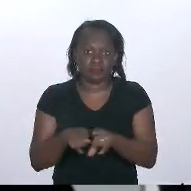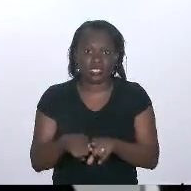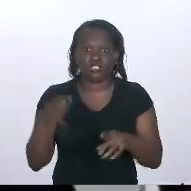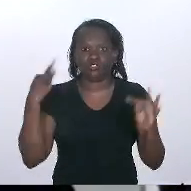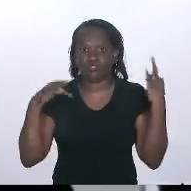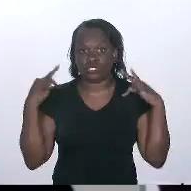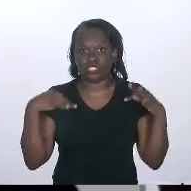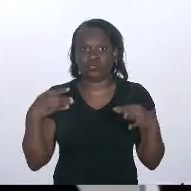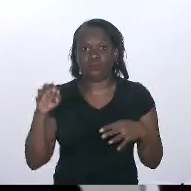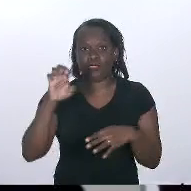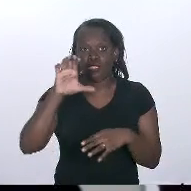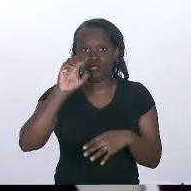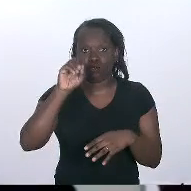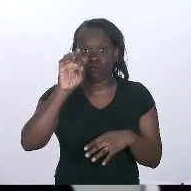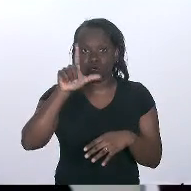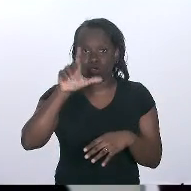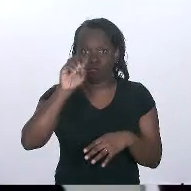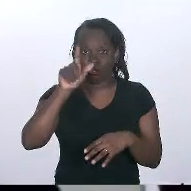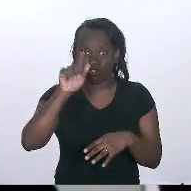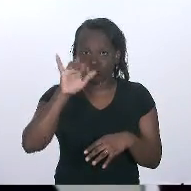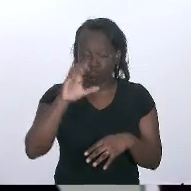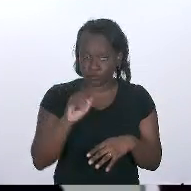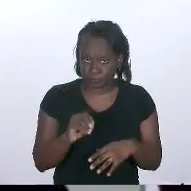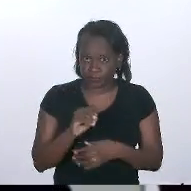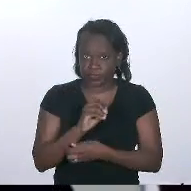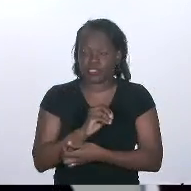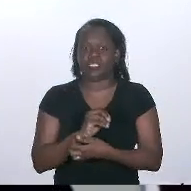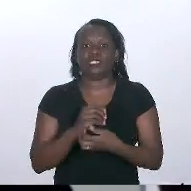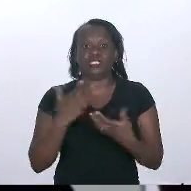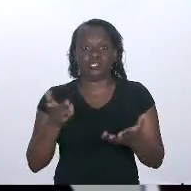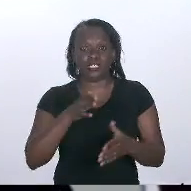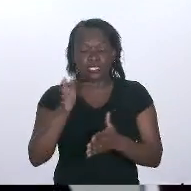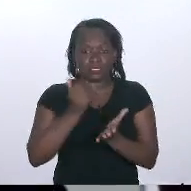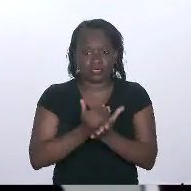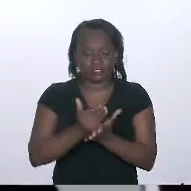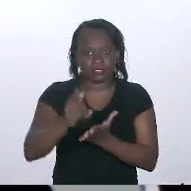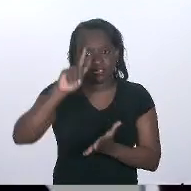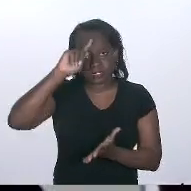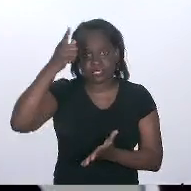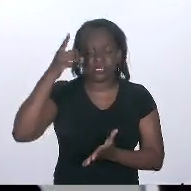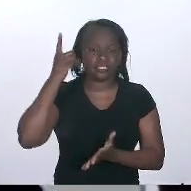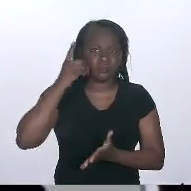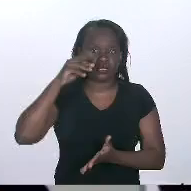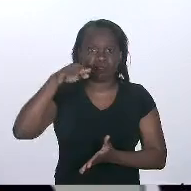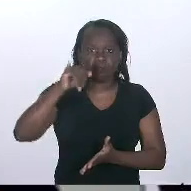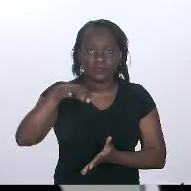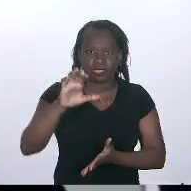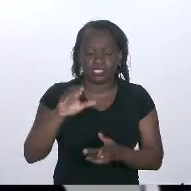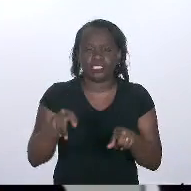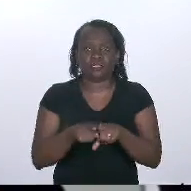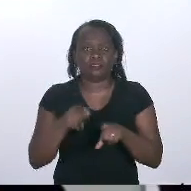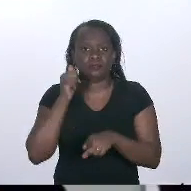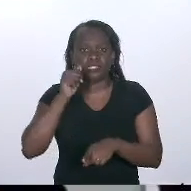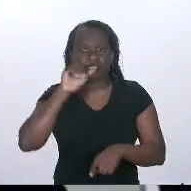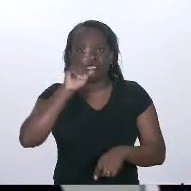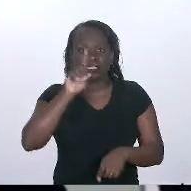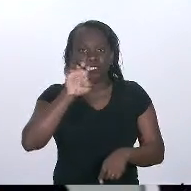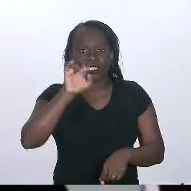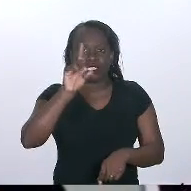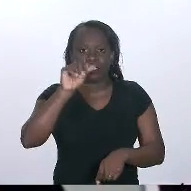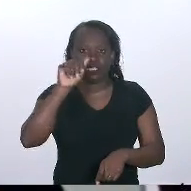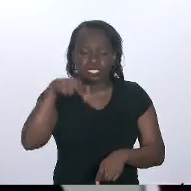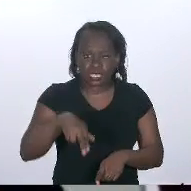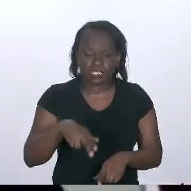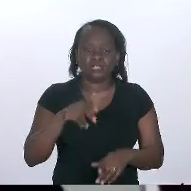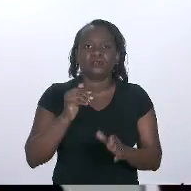ao turismo Ecológico Qual é a culturismo e com essa iniciativa do deputado Carlos mente e da deputada zeidan